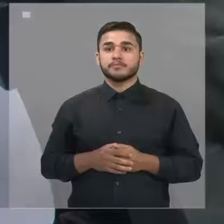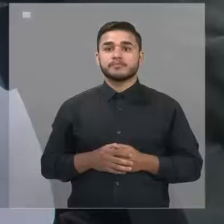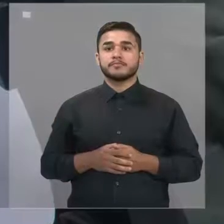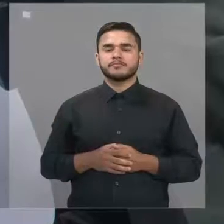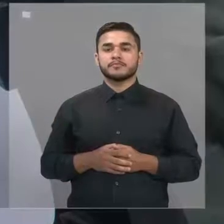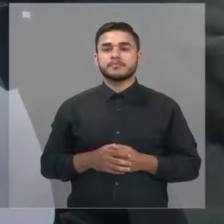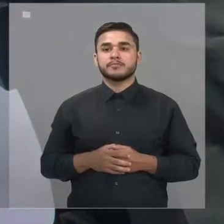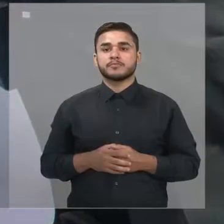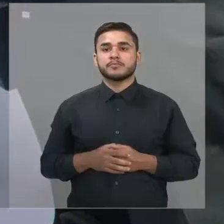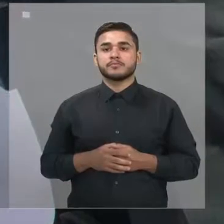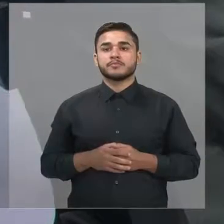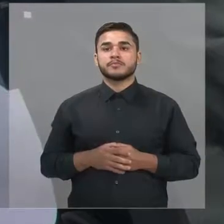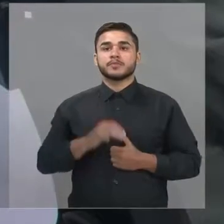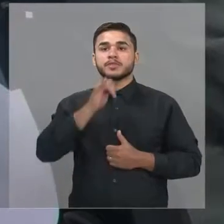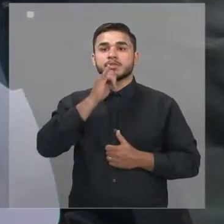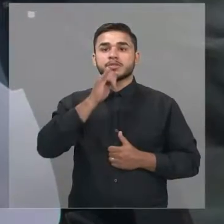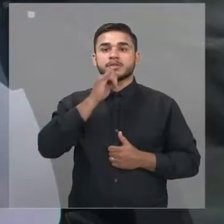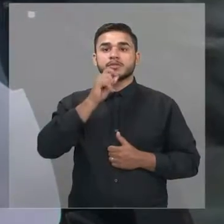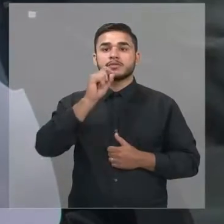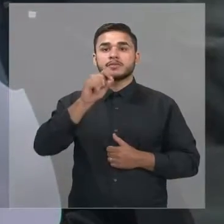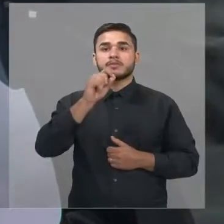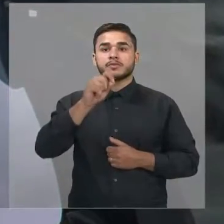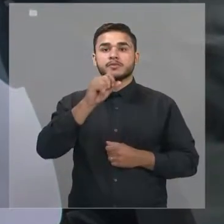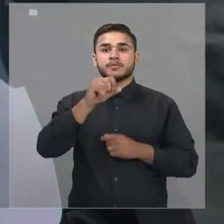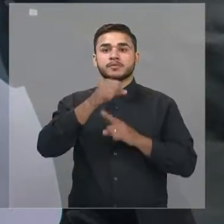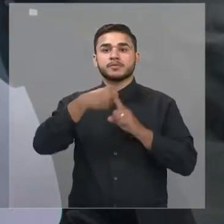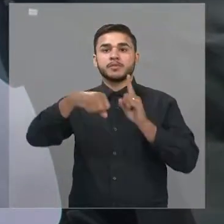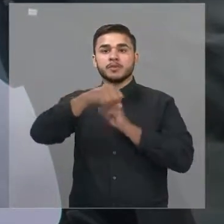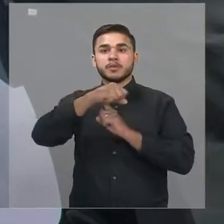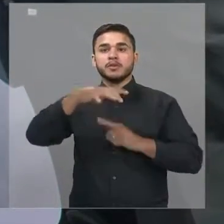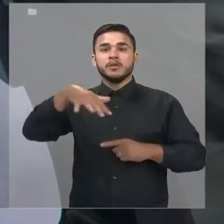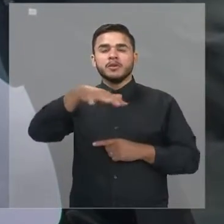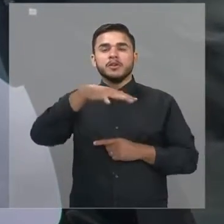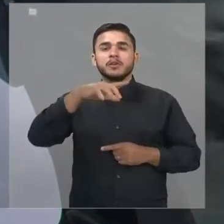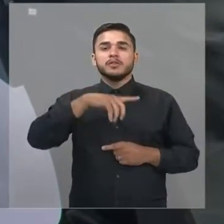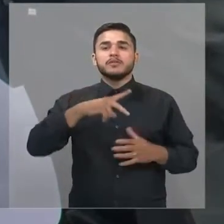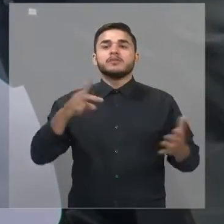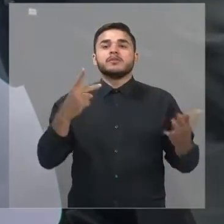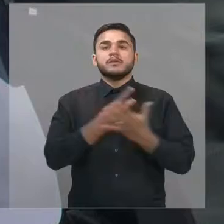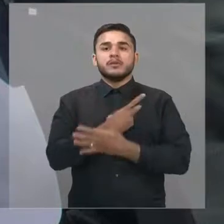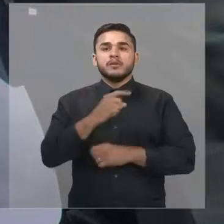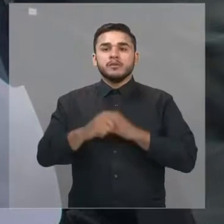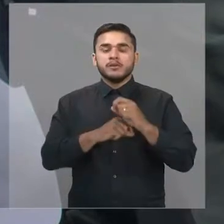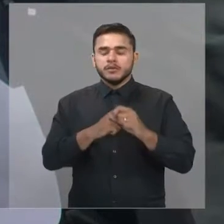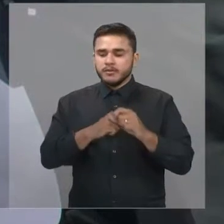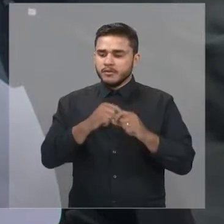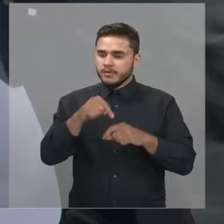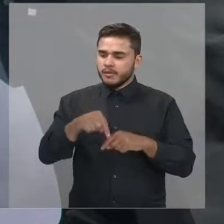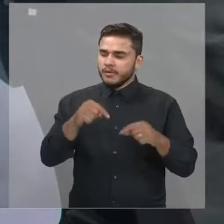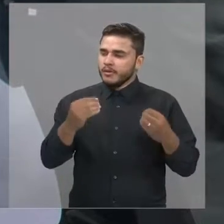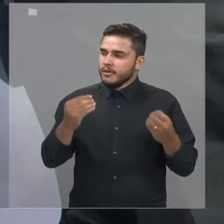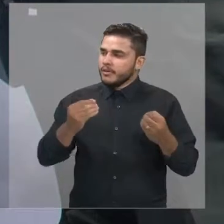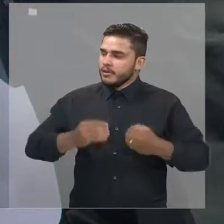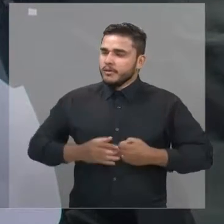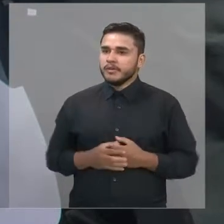que uma sociedade com um certo grau de permissividade que está sendo